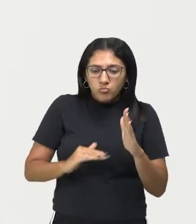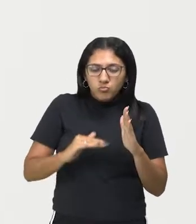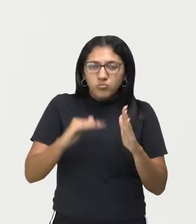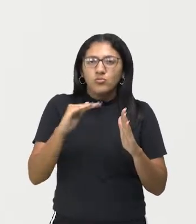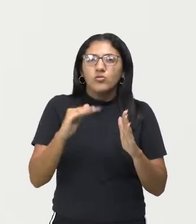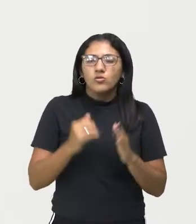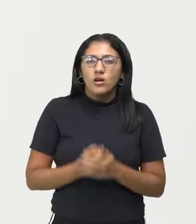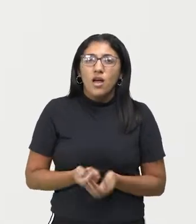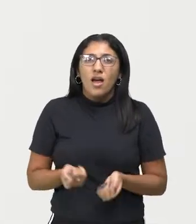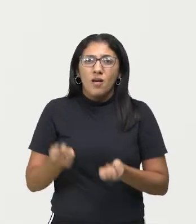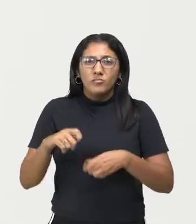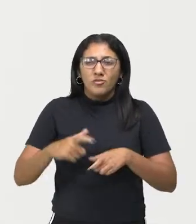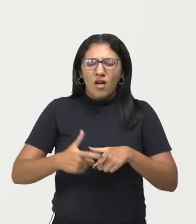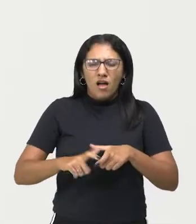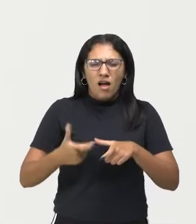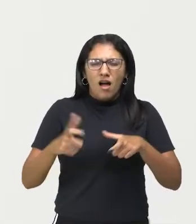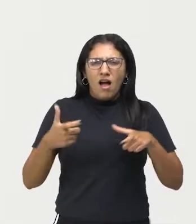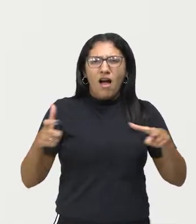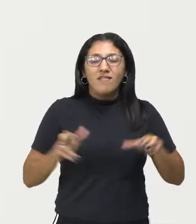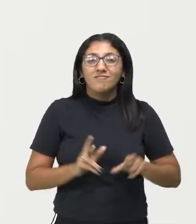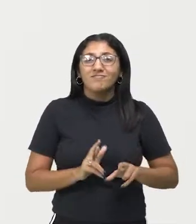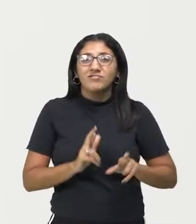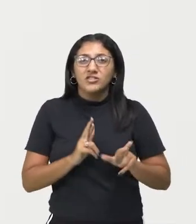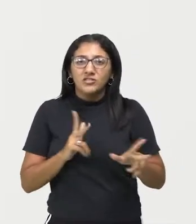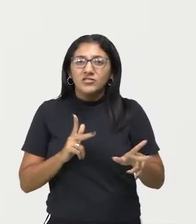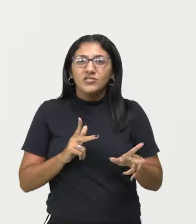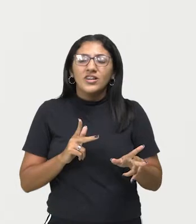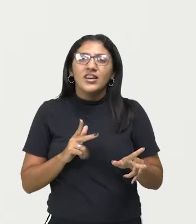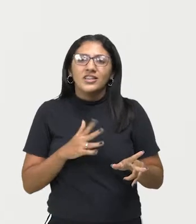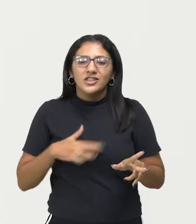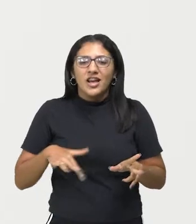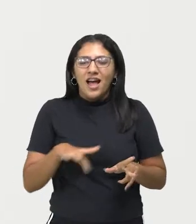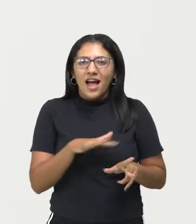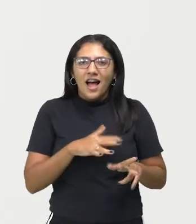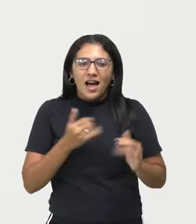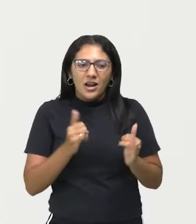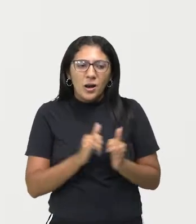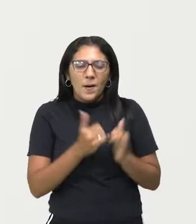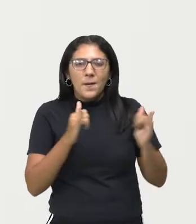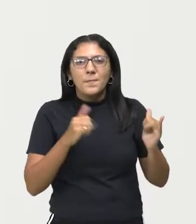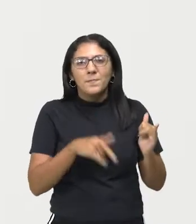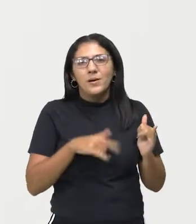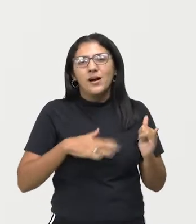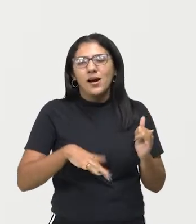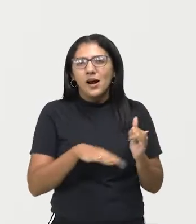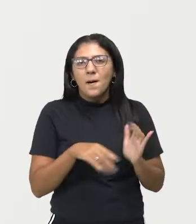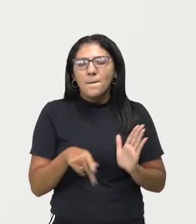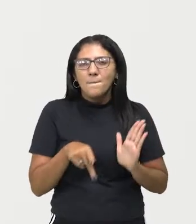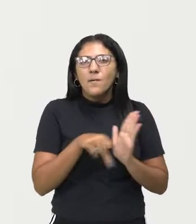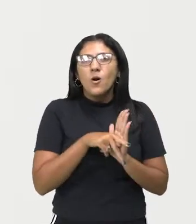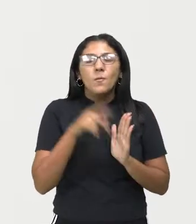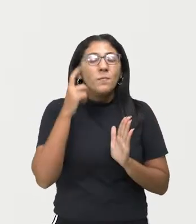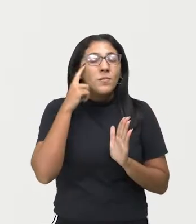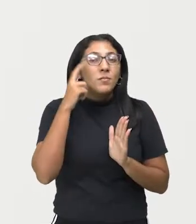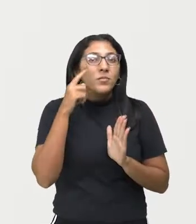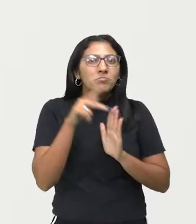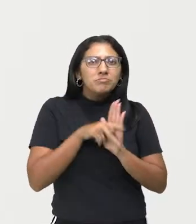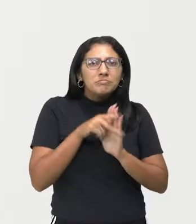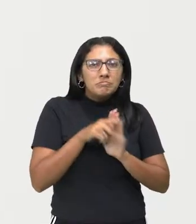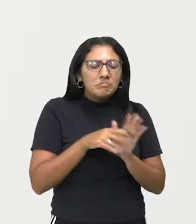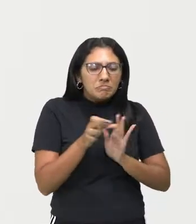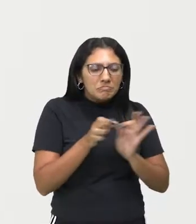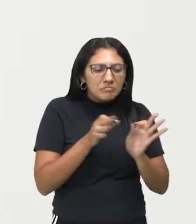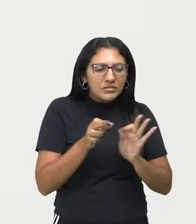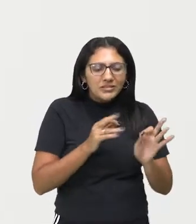ser muito maior do que a área, inclusive, de toda a que ela foi pensada para